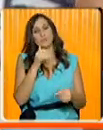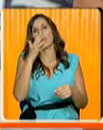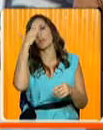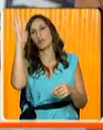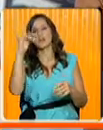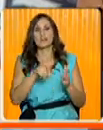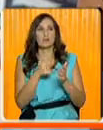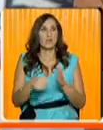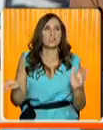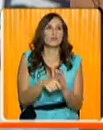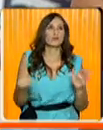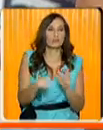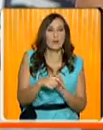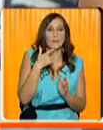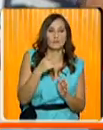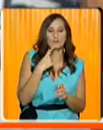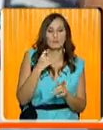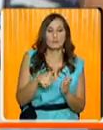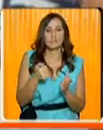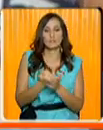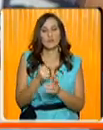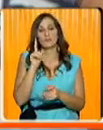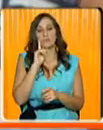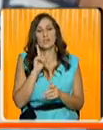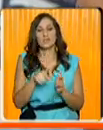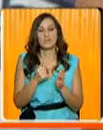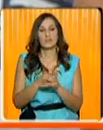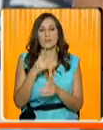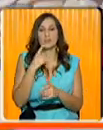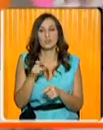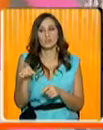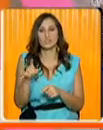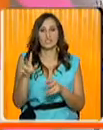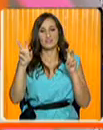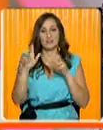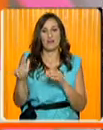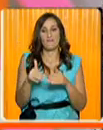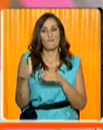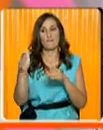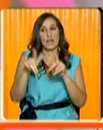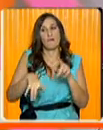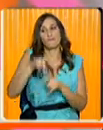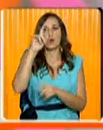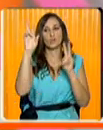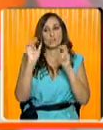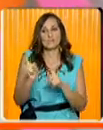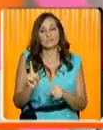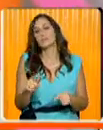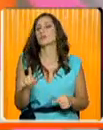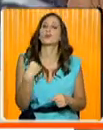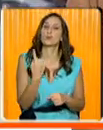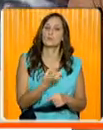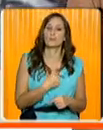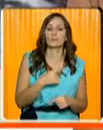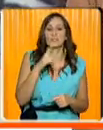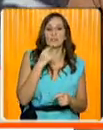distração, em vez de estarem sempre. Porque costuma-se dizer que as mulheres não, é que estão sempre. Mas aí tu dizias, já estás a fugir ao assunto. Nós dizemos que as